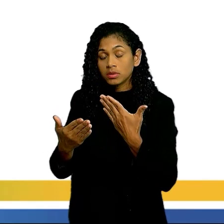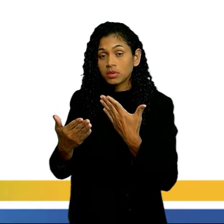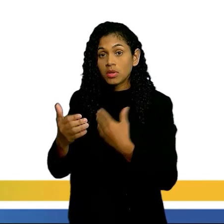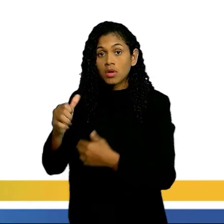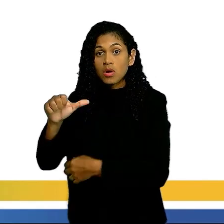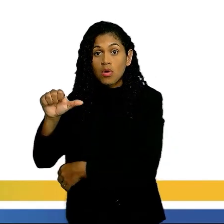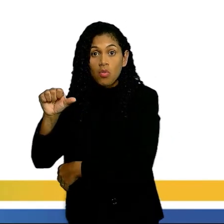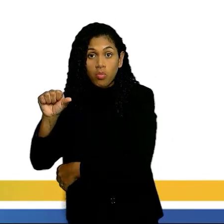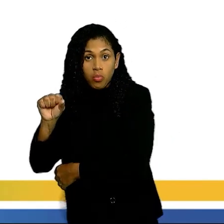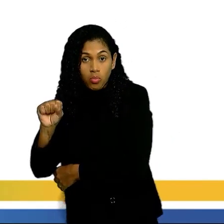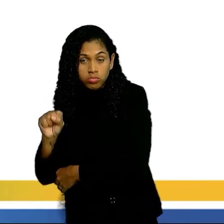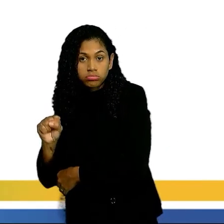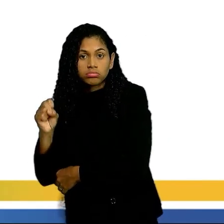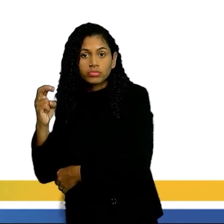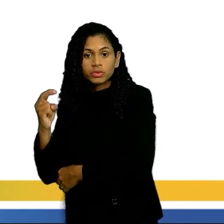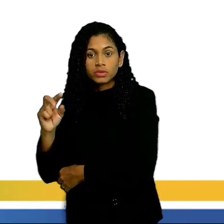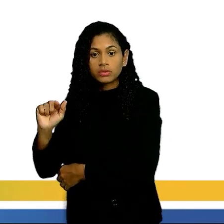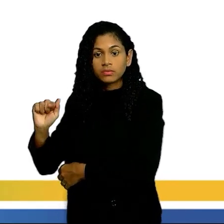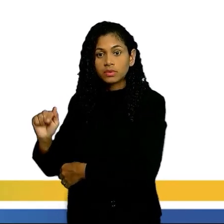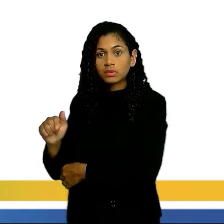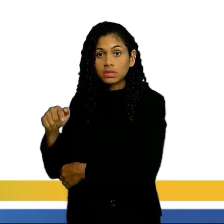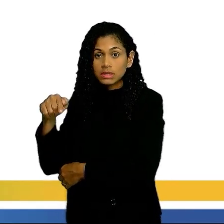85,7 latinhas.